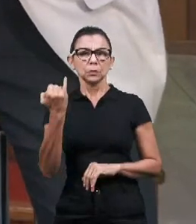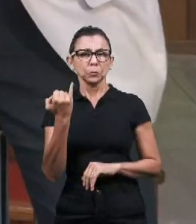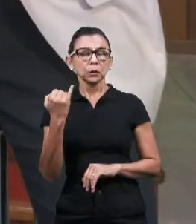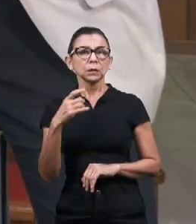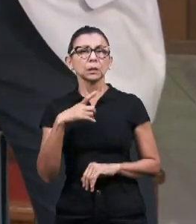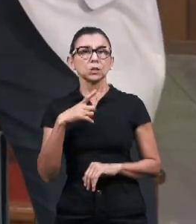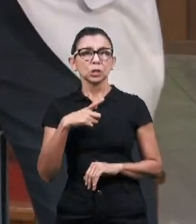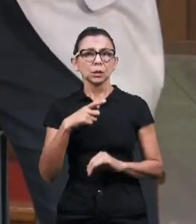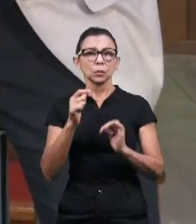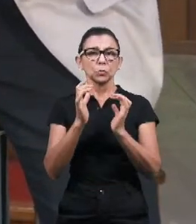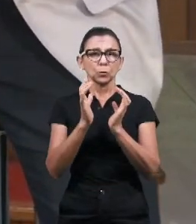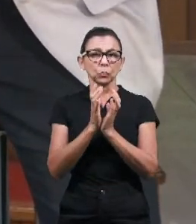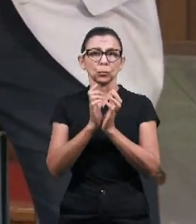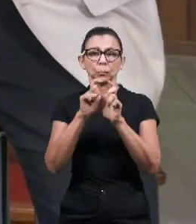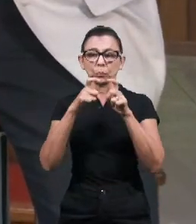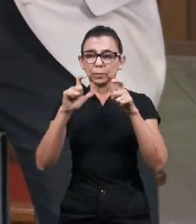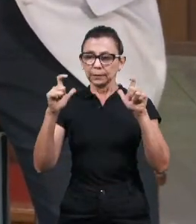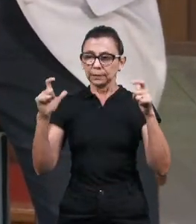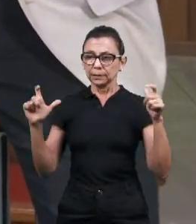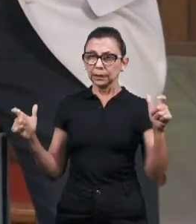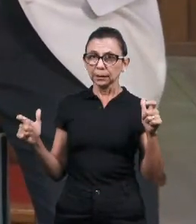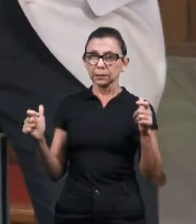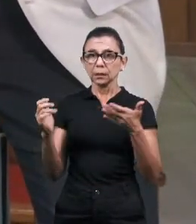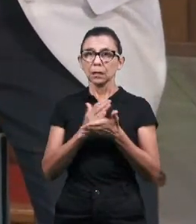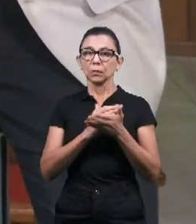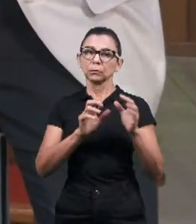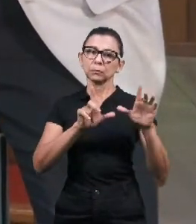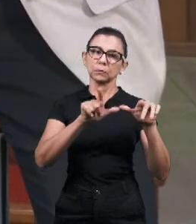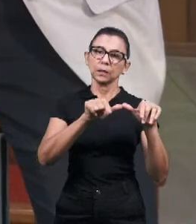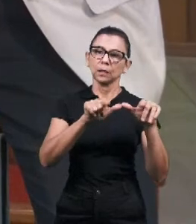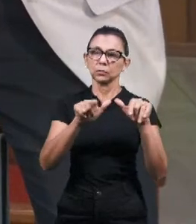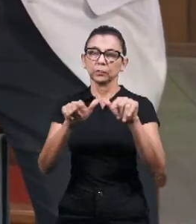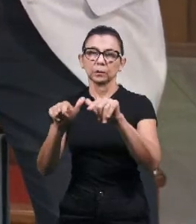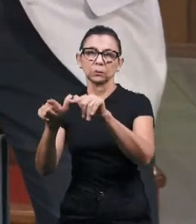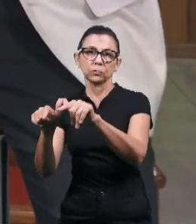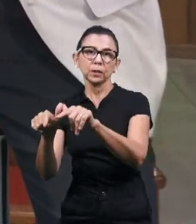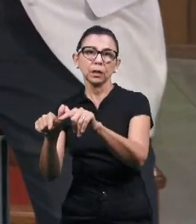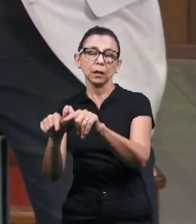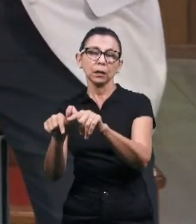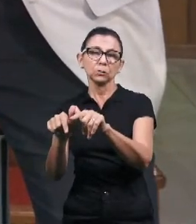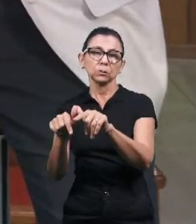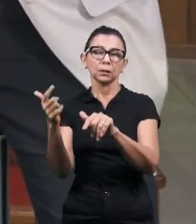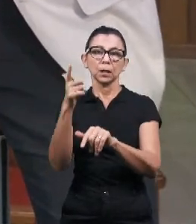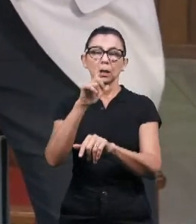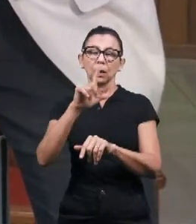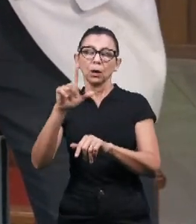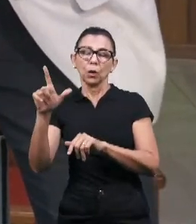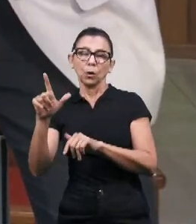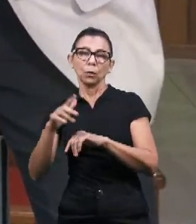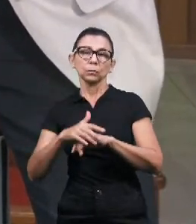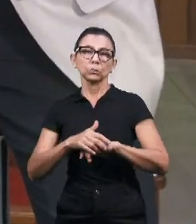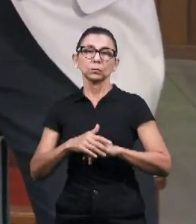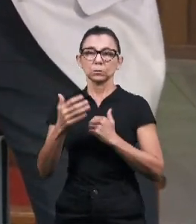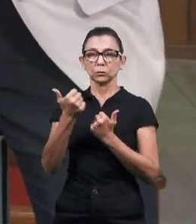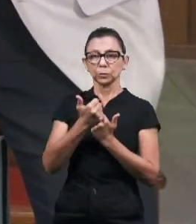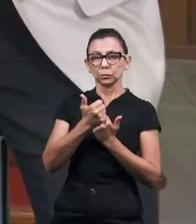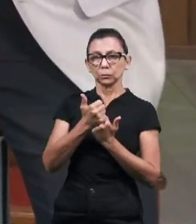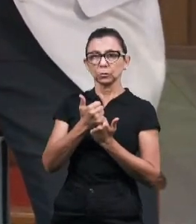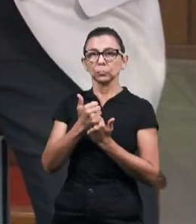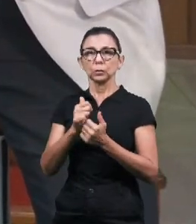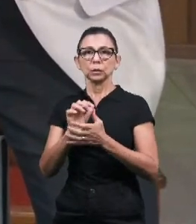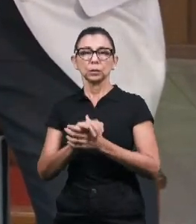estar viajando, o outro não está disponível, mas nós temos um grupo grande, que tem os ensaios quinzenais lá em Vitória,